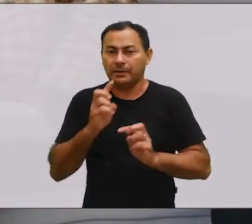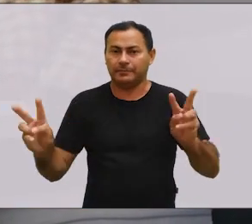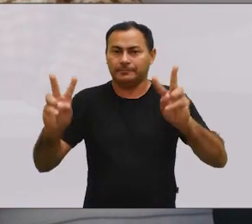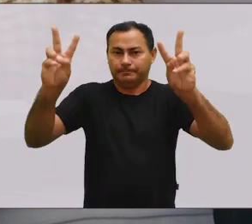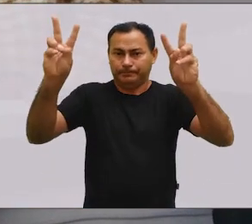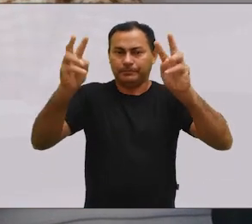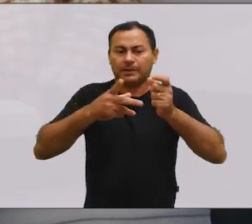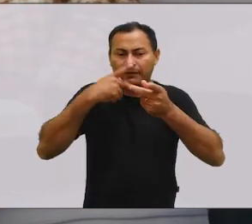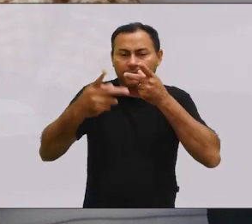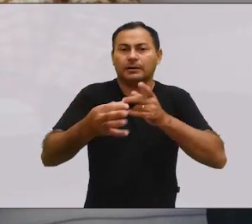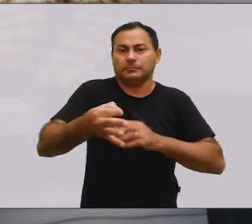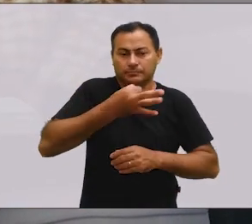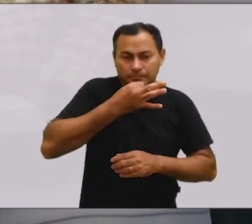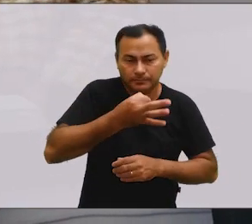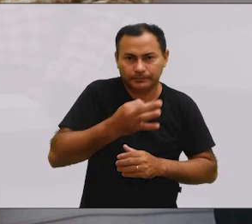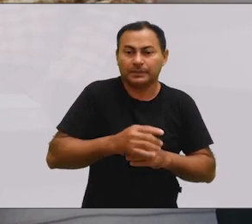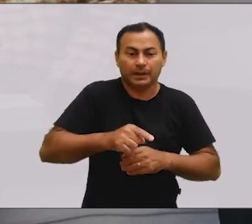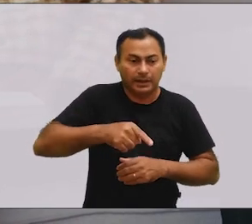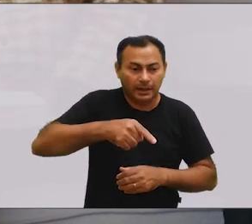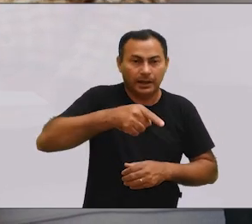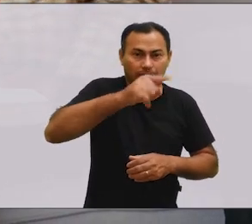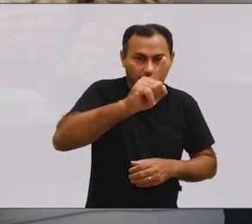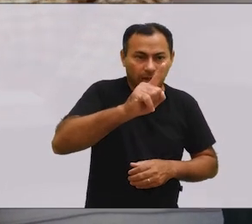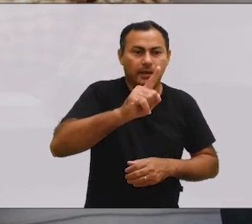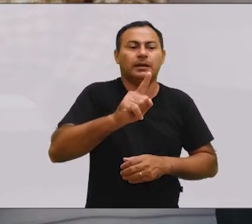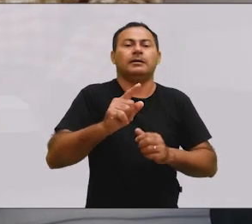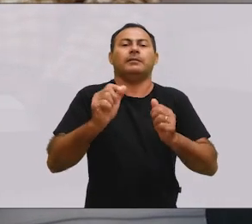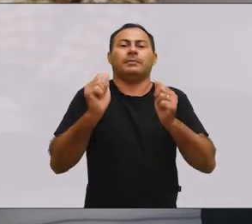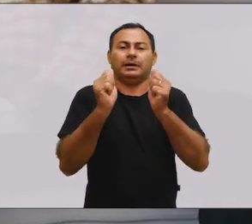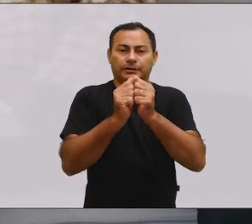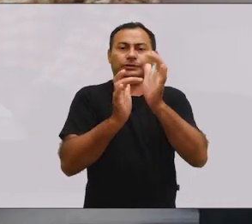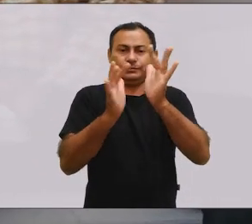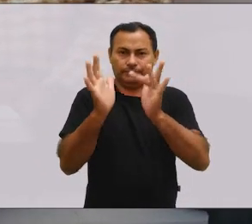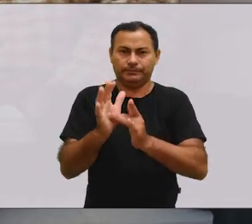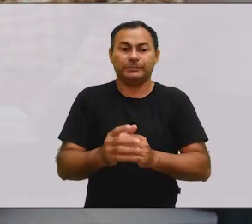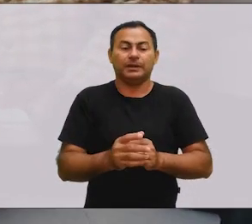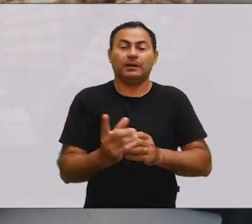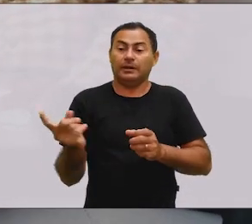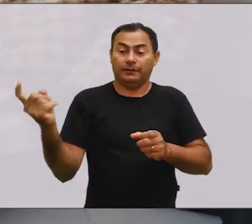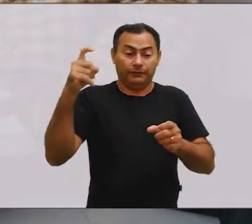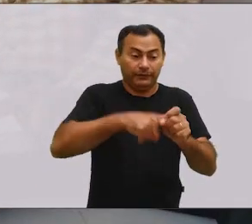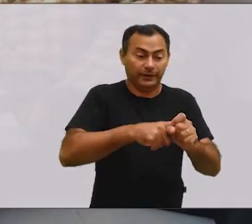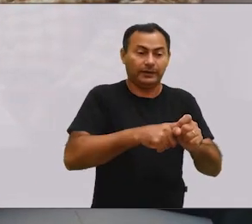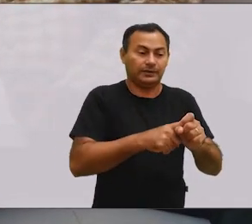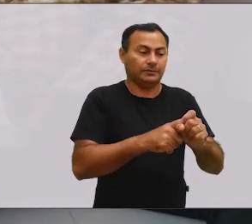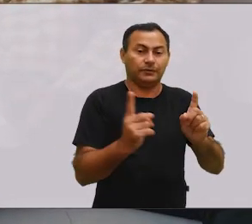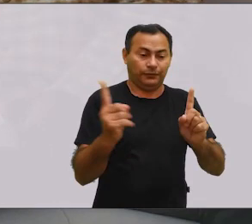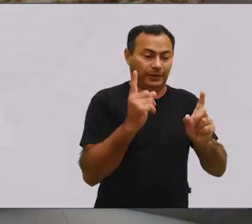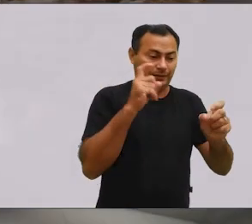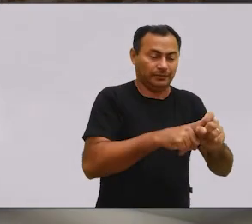bem-aventuranças se referem a atitudes de ir para Jesus. Vir e